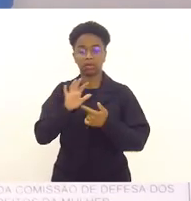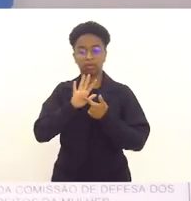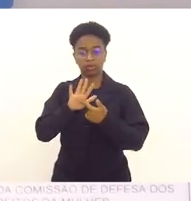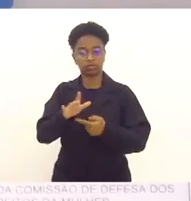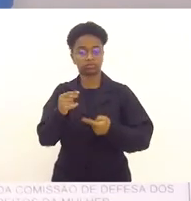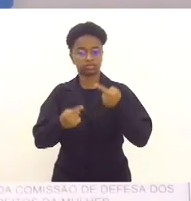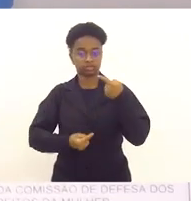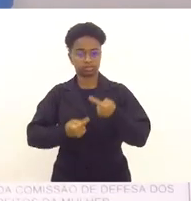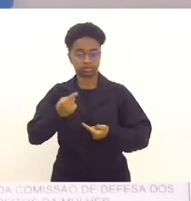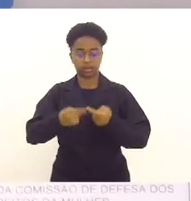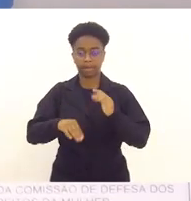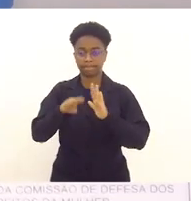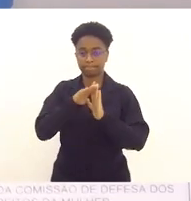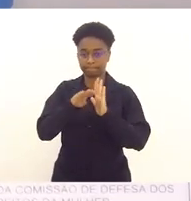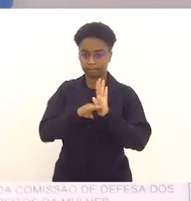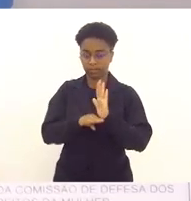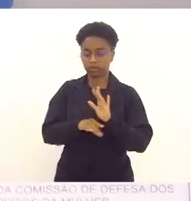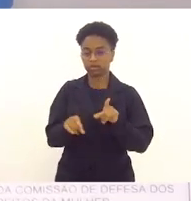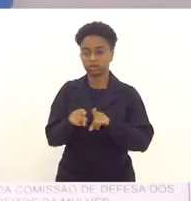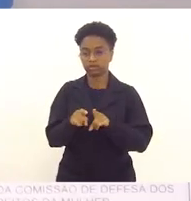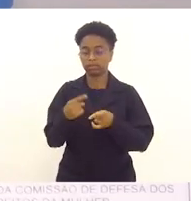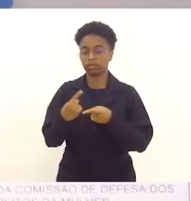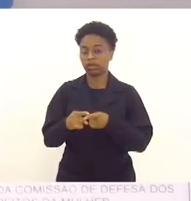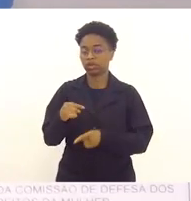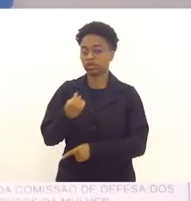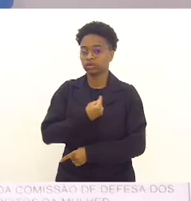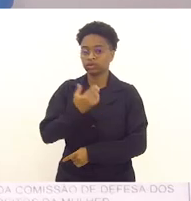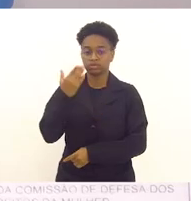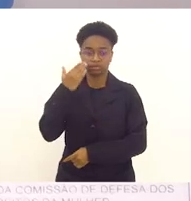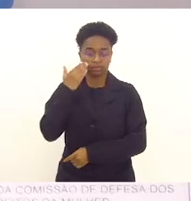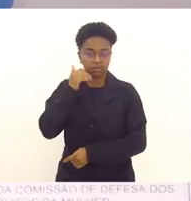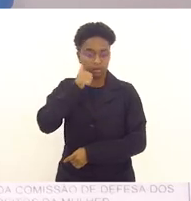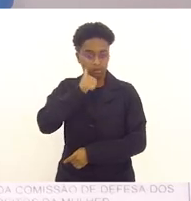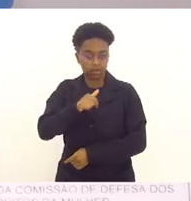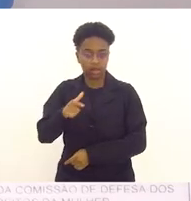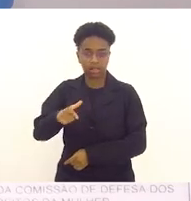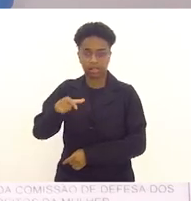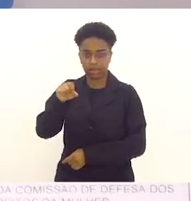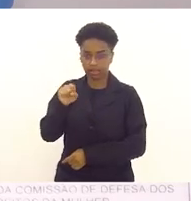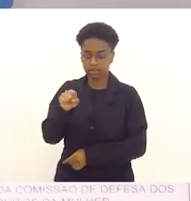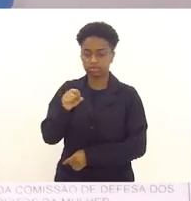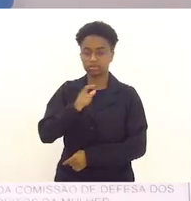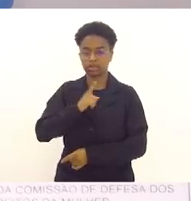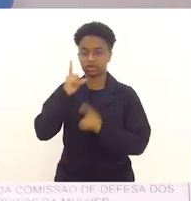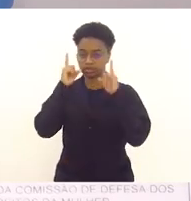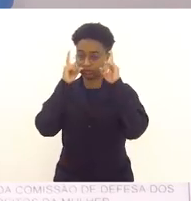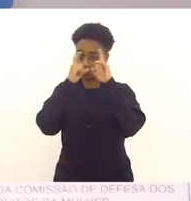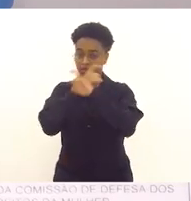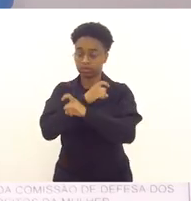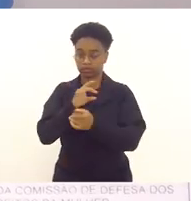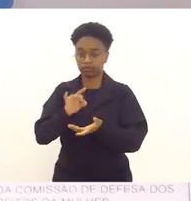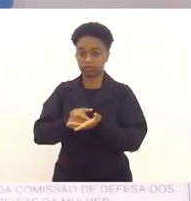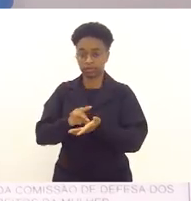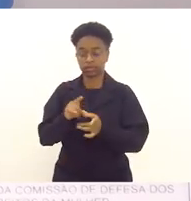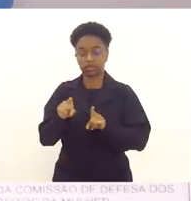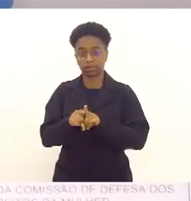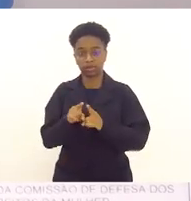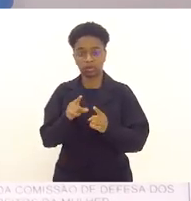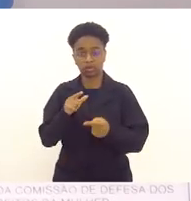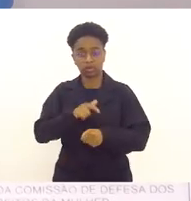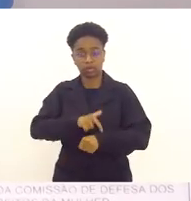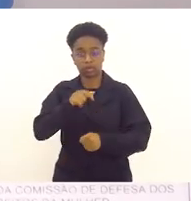esse debate a pauta porque a gente sabe que as mulheres lésbicas têm é dificuldade inclusive no atendimento